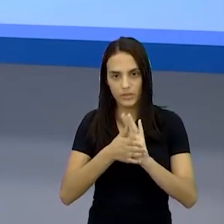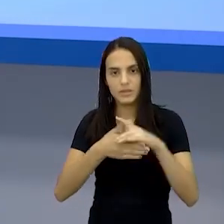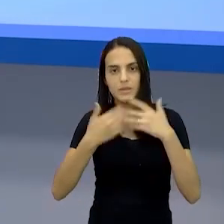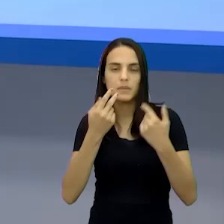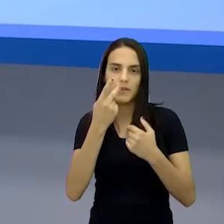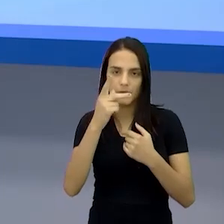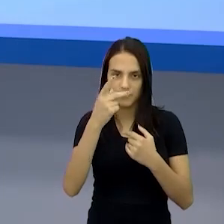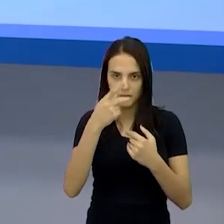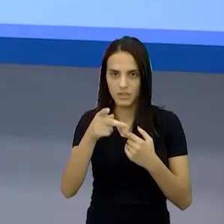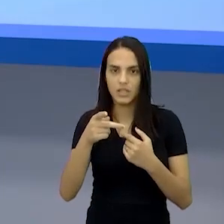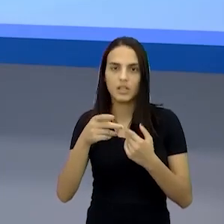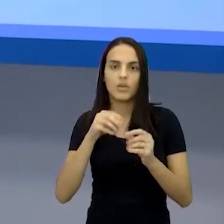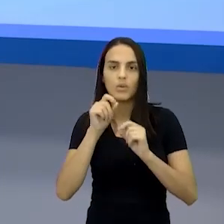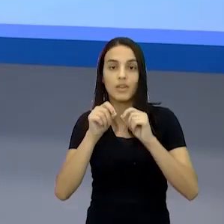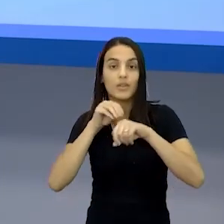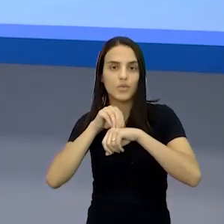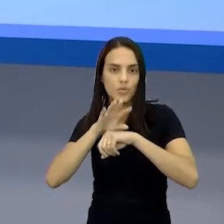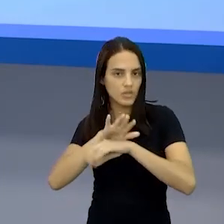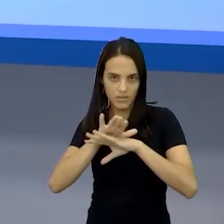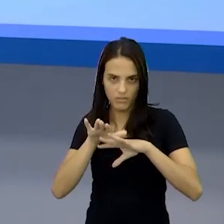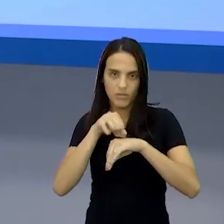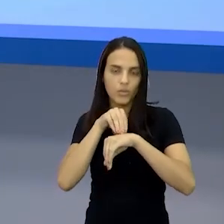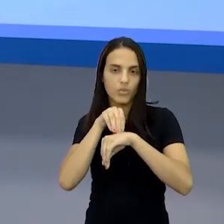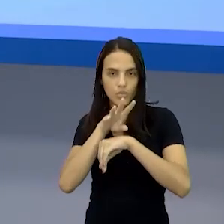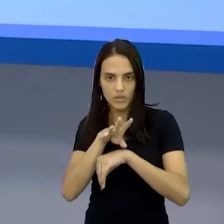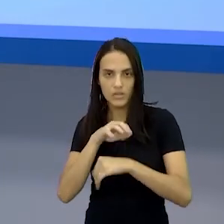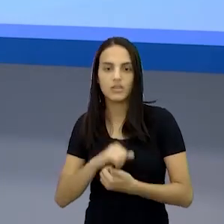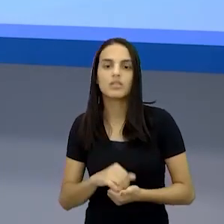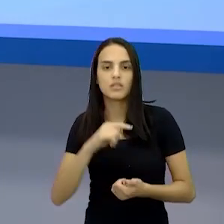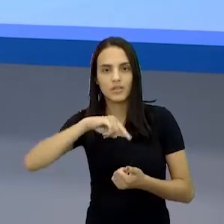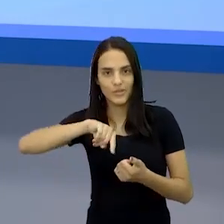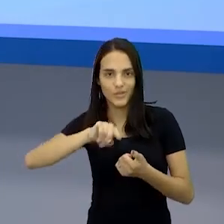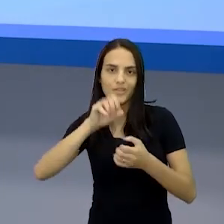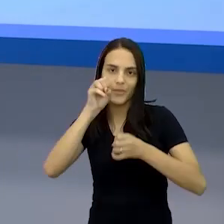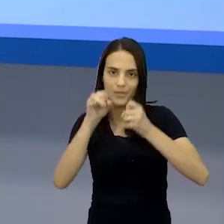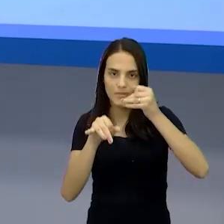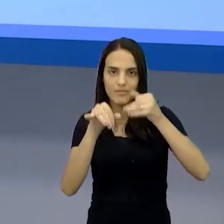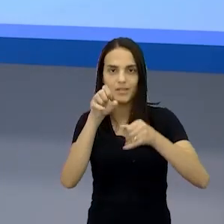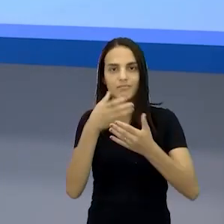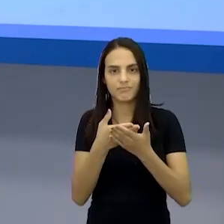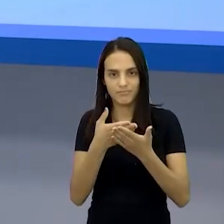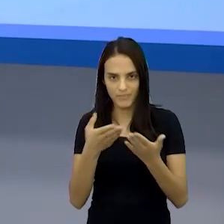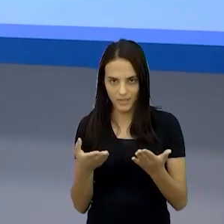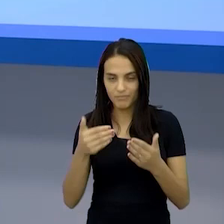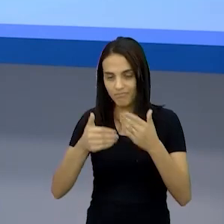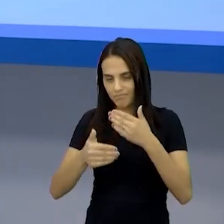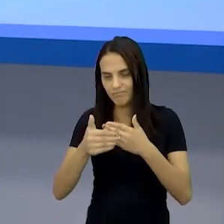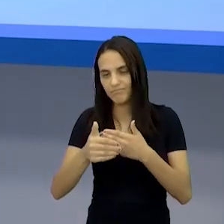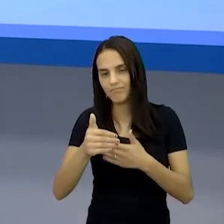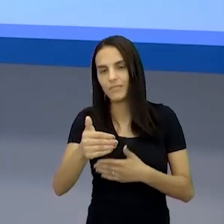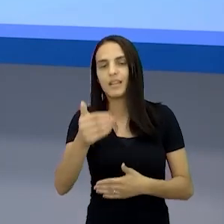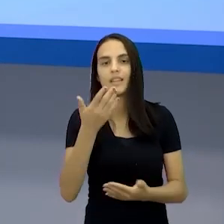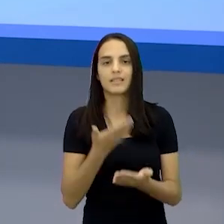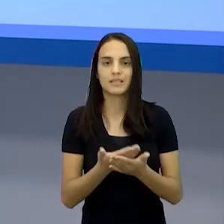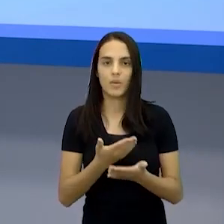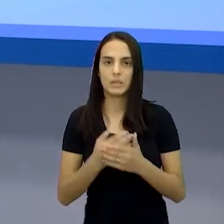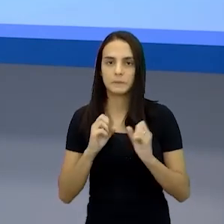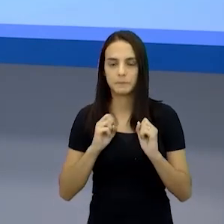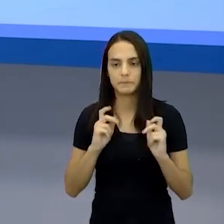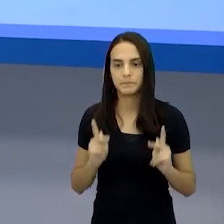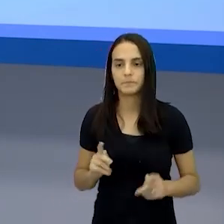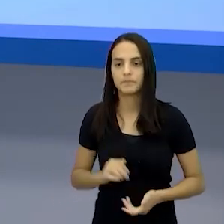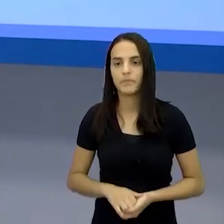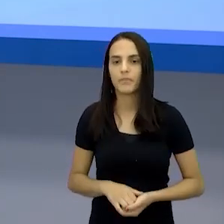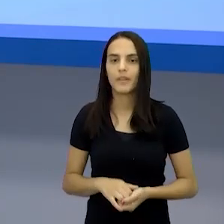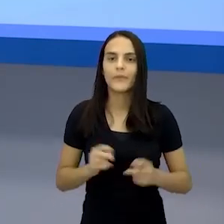para vocês aí como sugestões, né, que nós vamos estar passando aqui para vocês, né, no decorrer aí das aulas, tá certo?